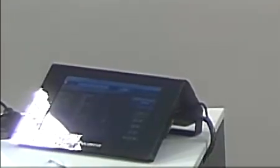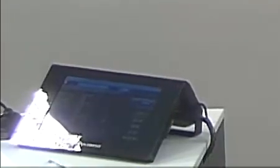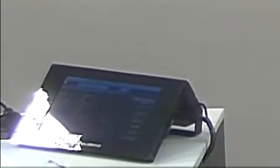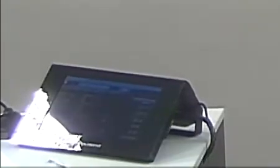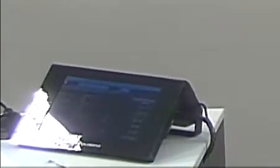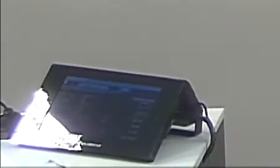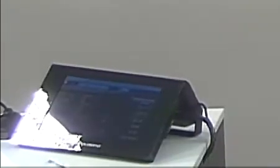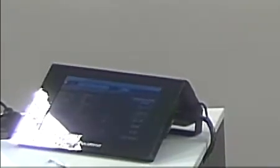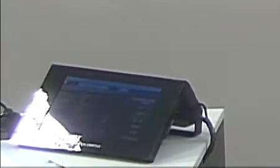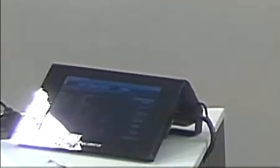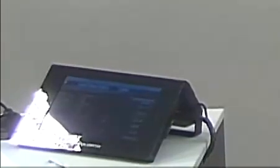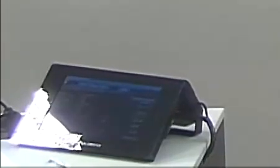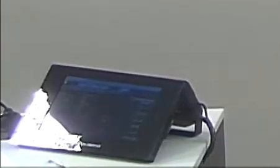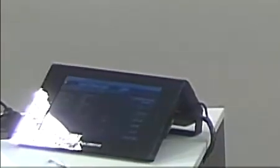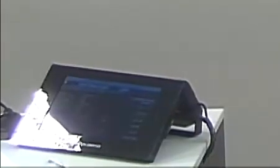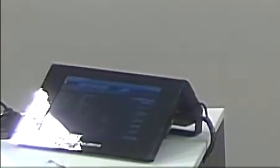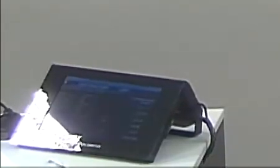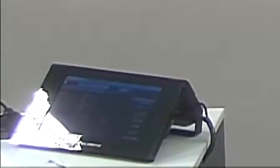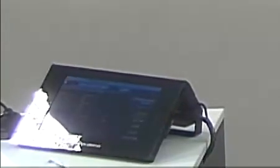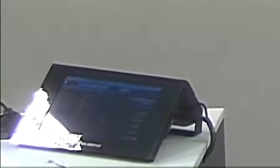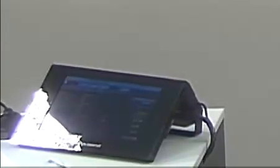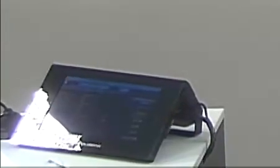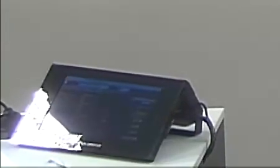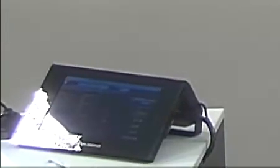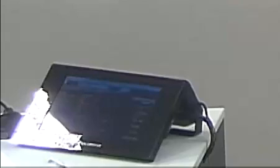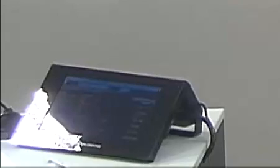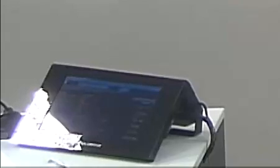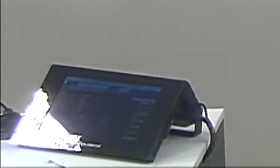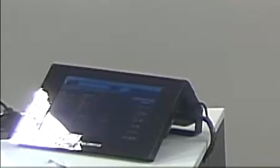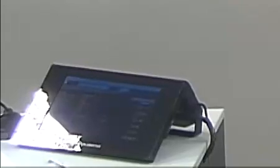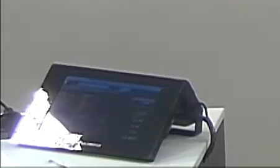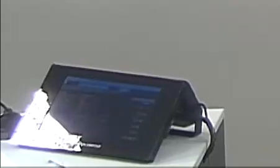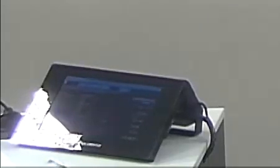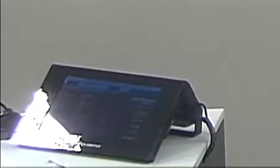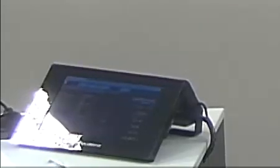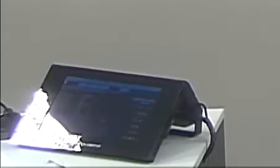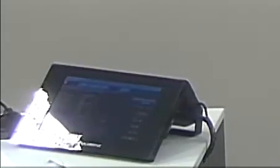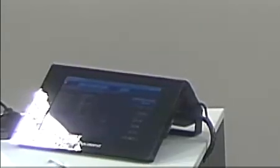Está aberto a inscrição para discussão do projeto.